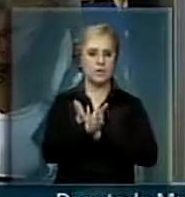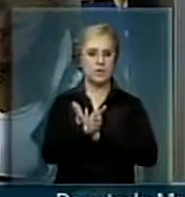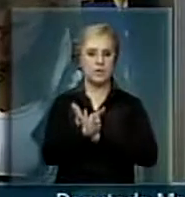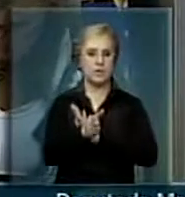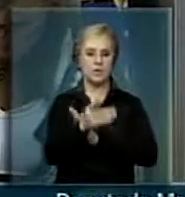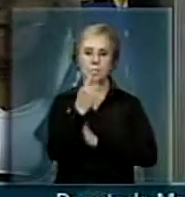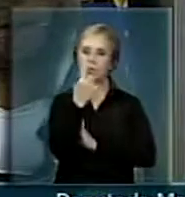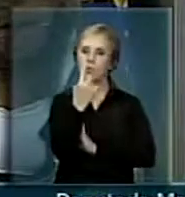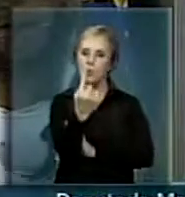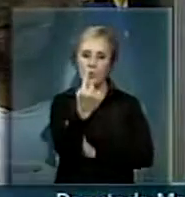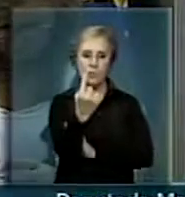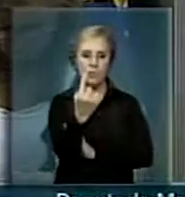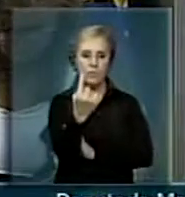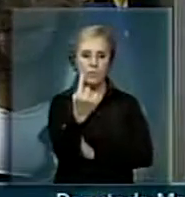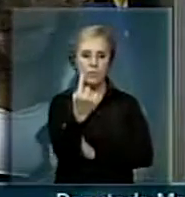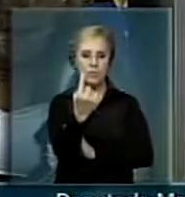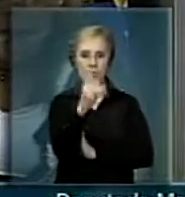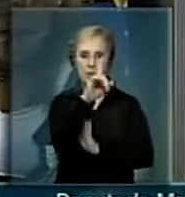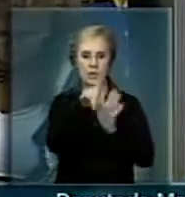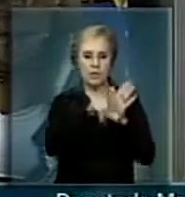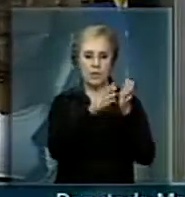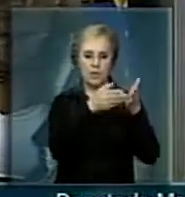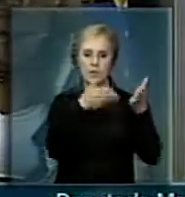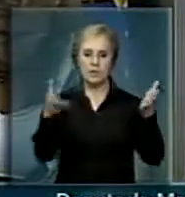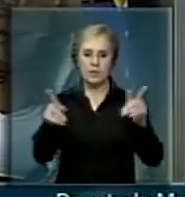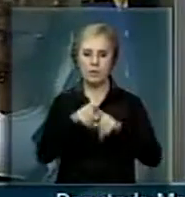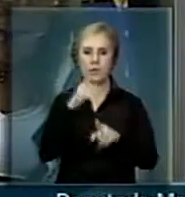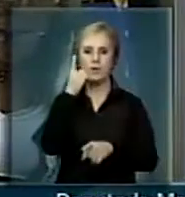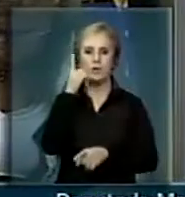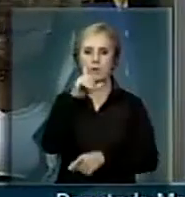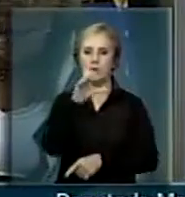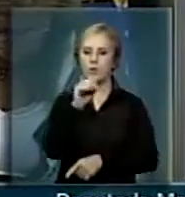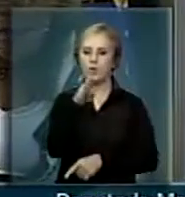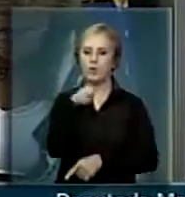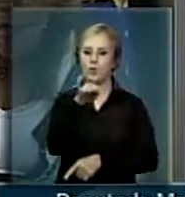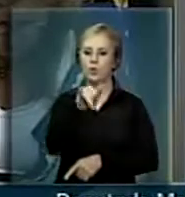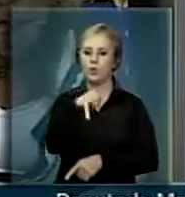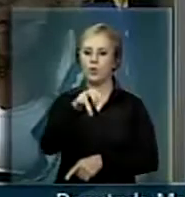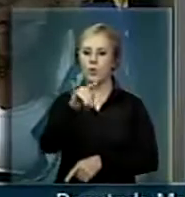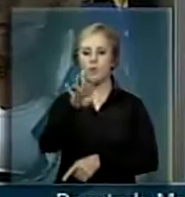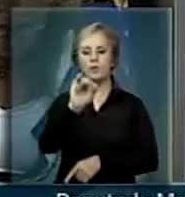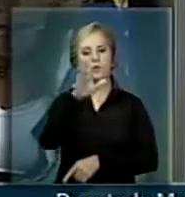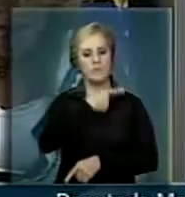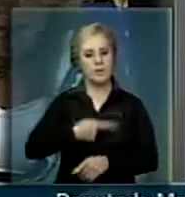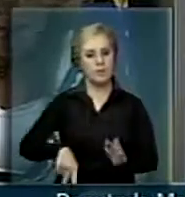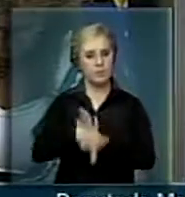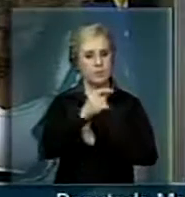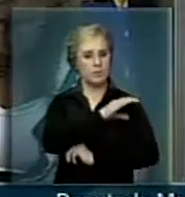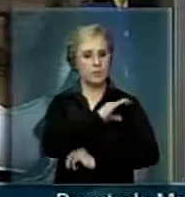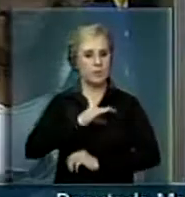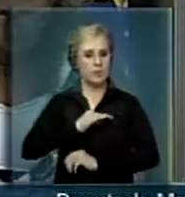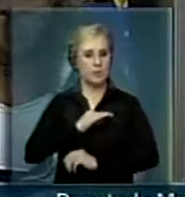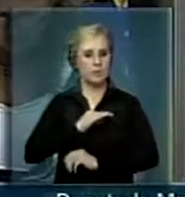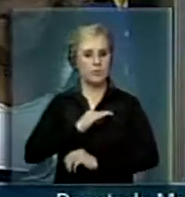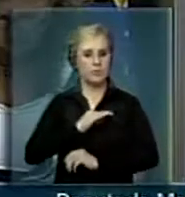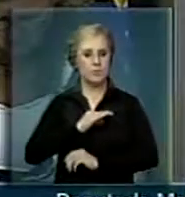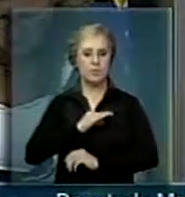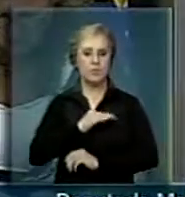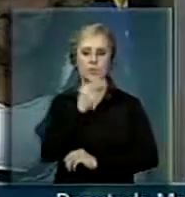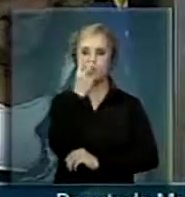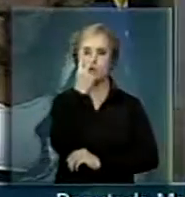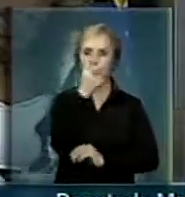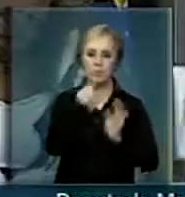apenas no período de uma legislatura, mas o deputado Lobo Neto presidiu a essa comissão durante as